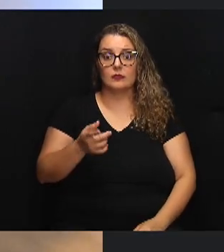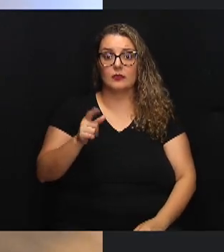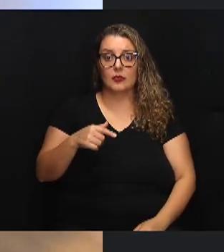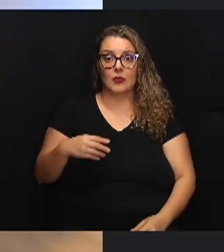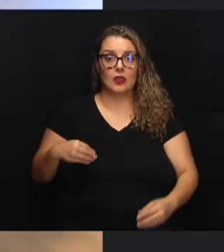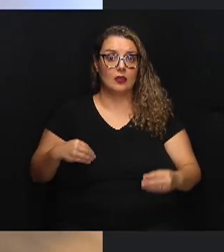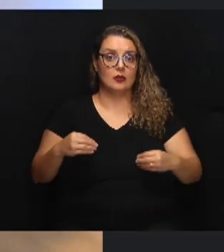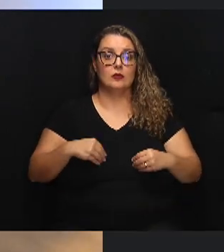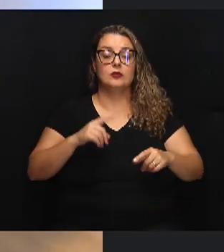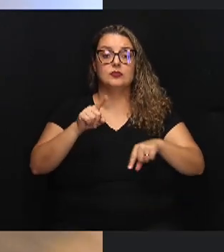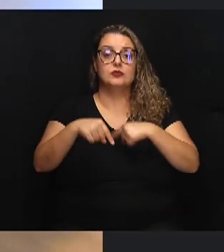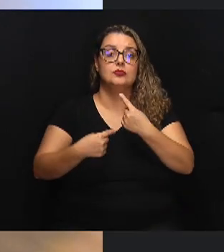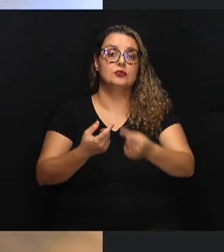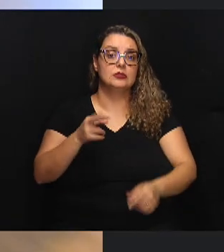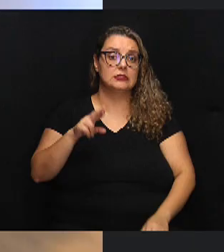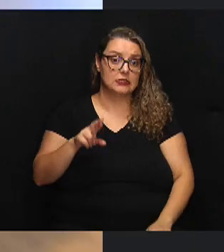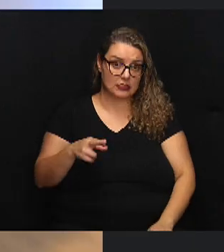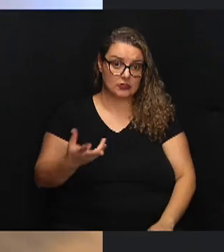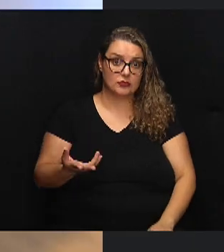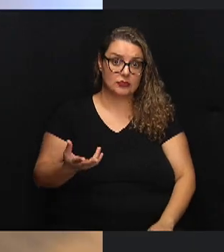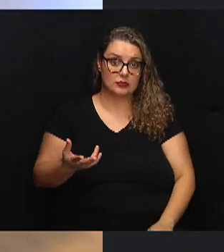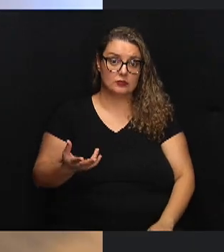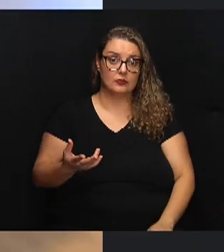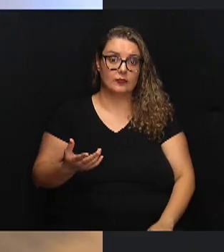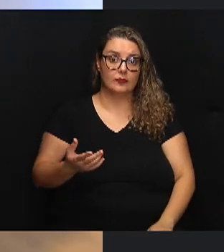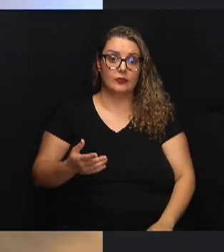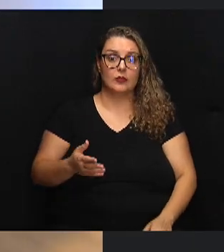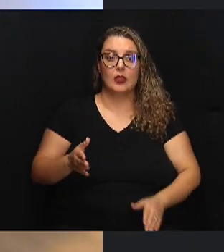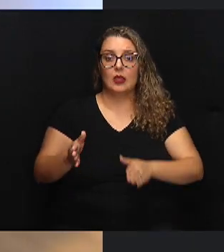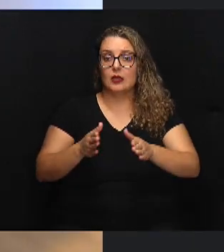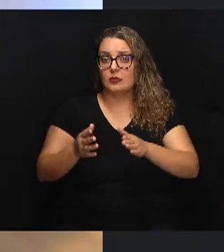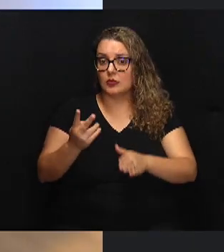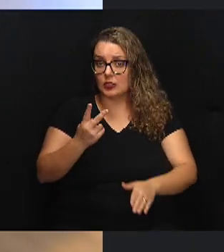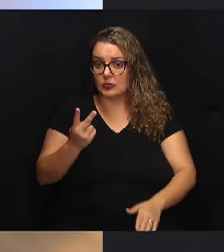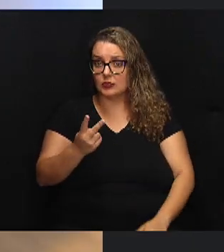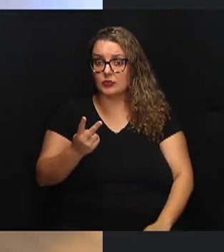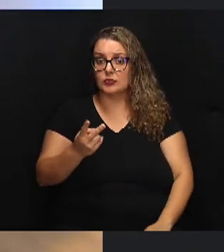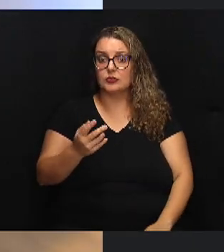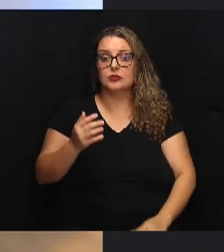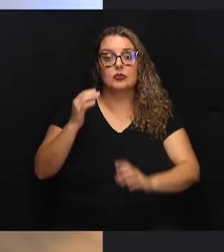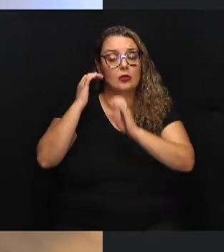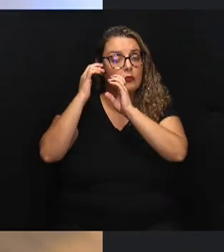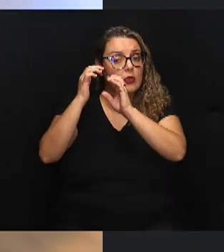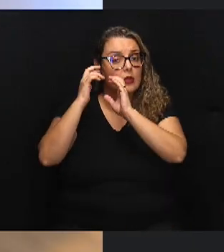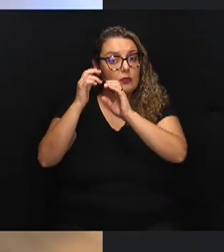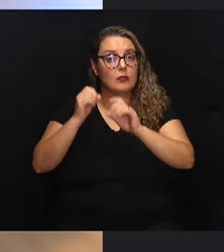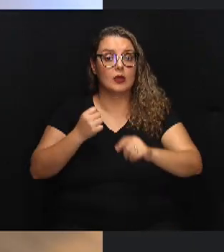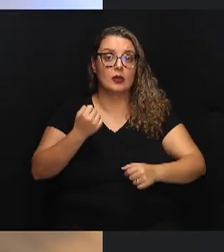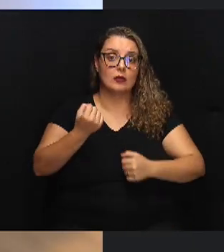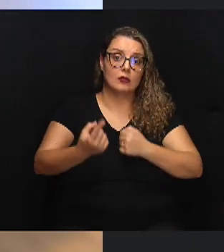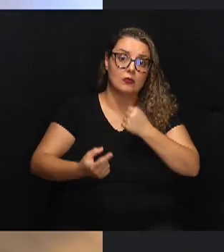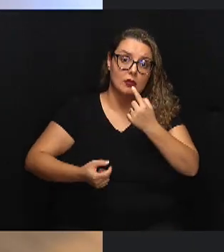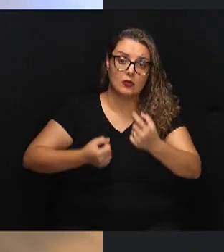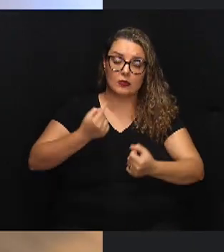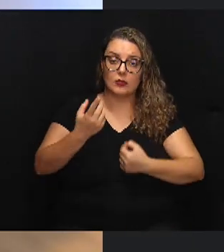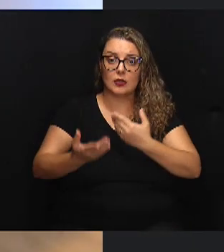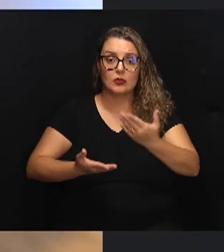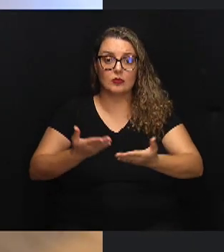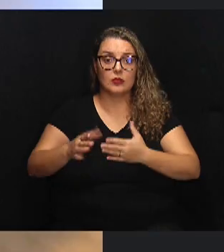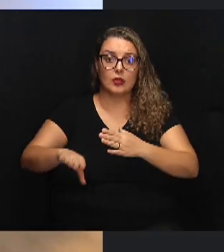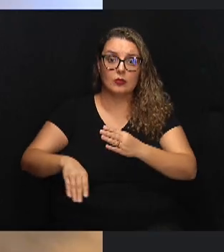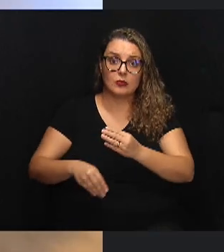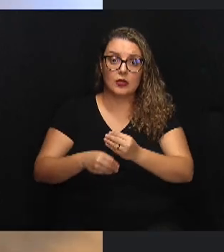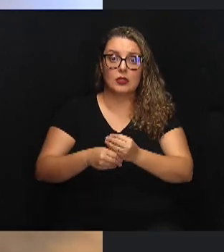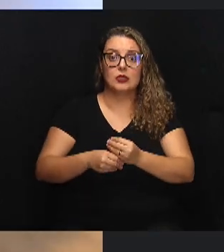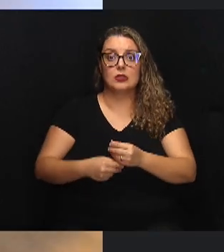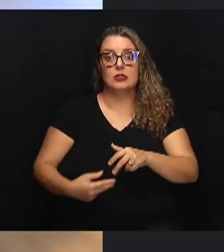feitos por outros motivos. Então, a partir do estágio 2, ali a gente já pensa em fazer algum tratamento complementar, além